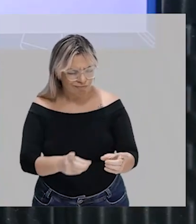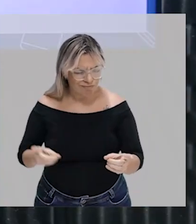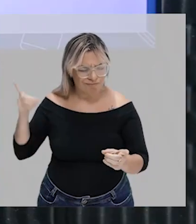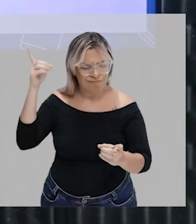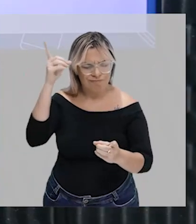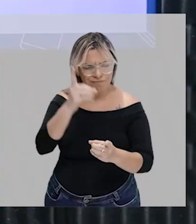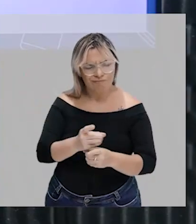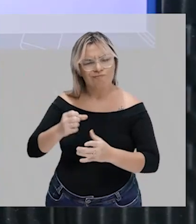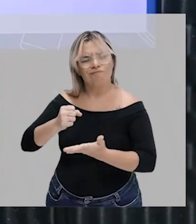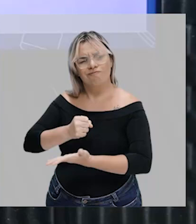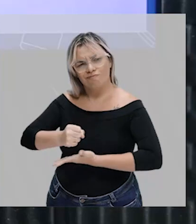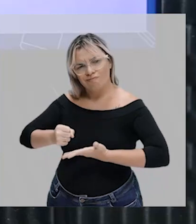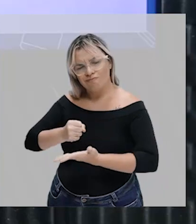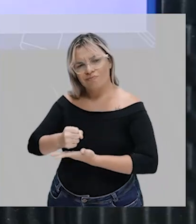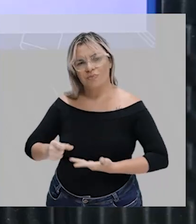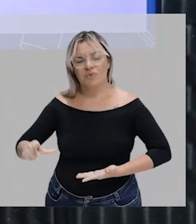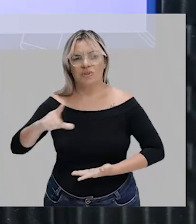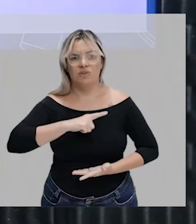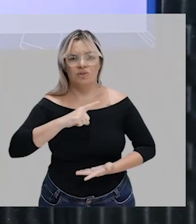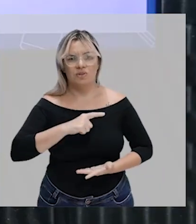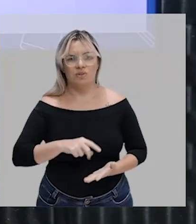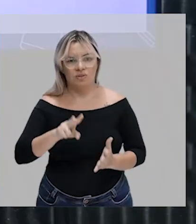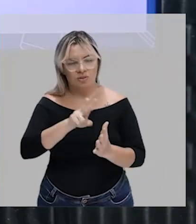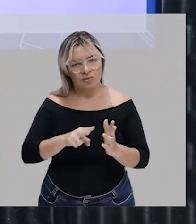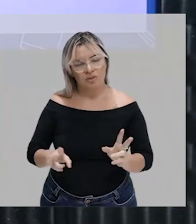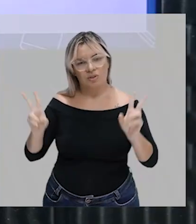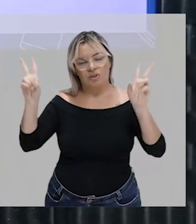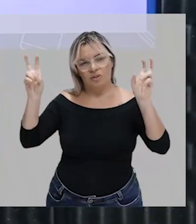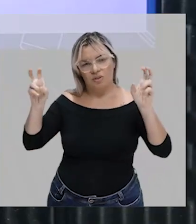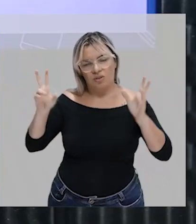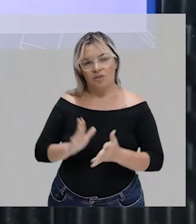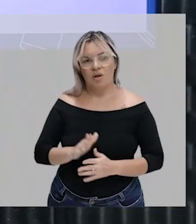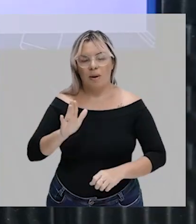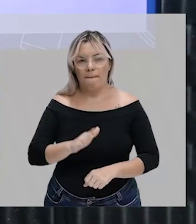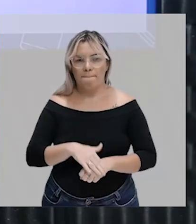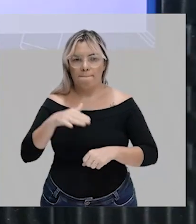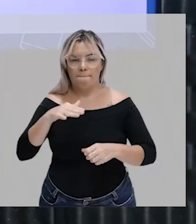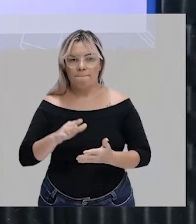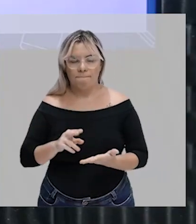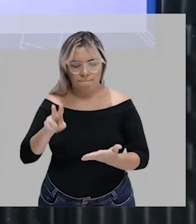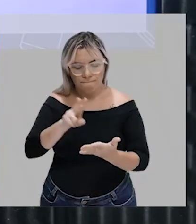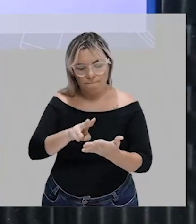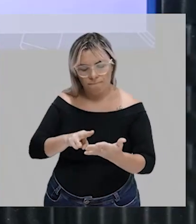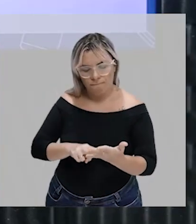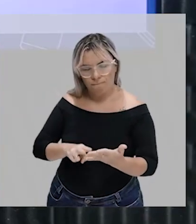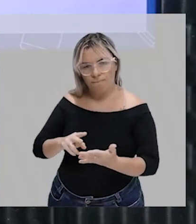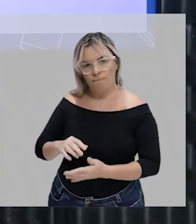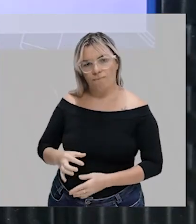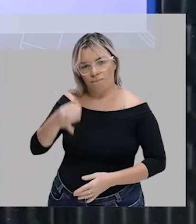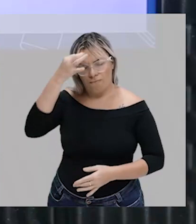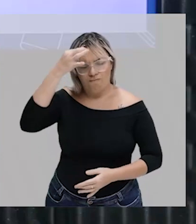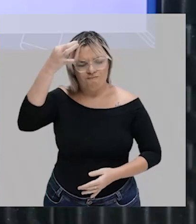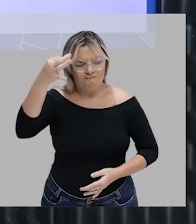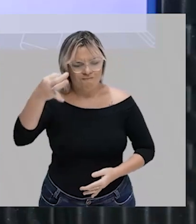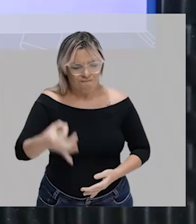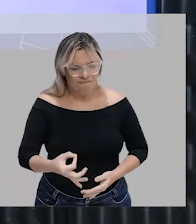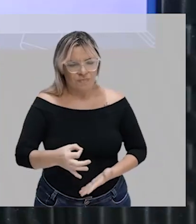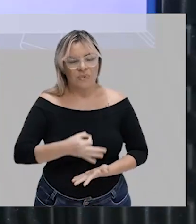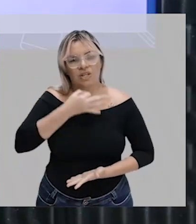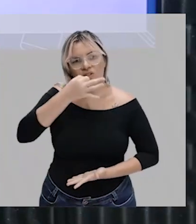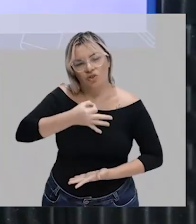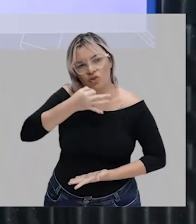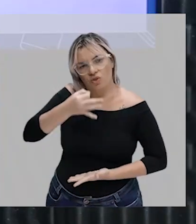mais embasamento você tem sobre aquele assunto e mais seguro você fica para defender a tua ideia, tá?